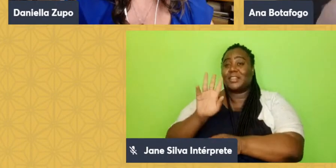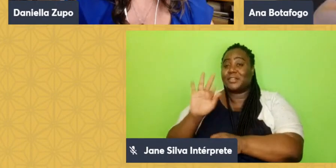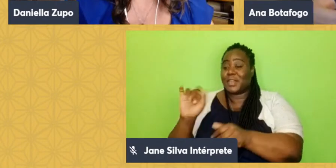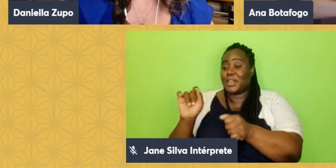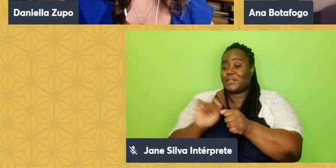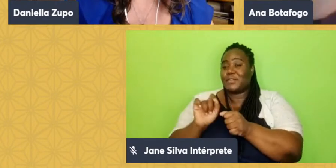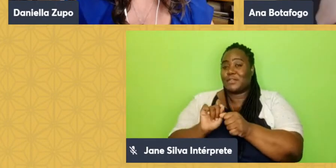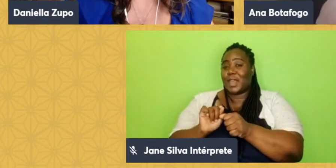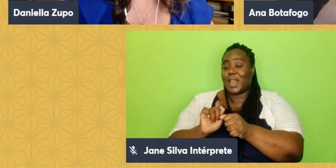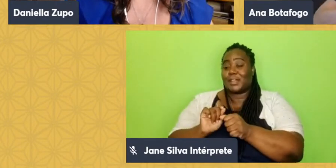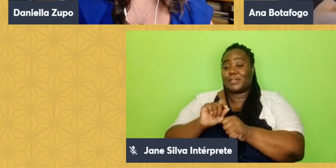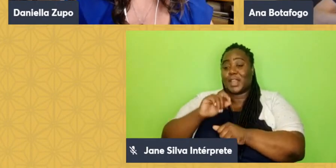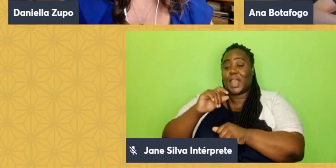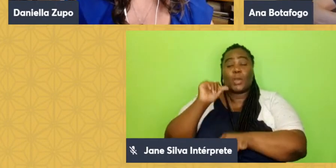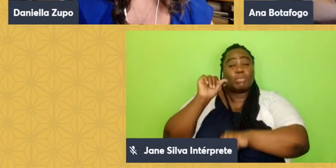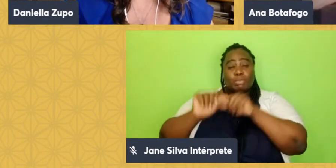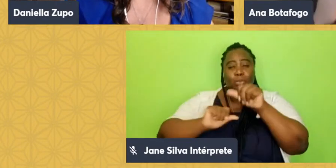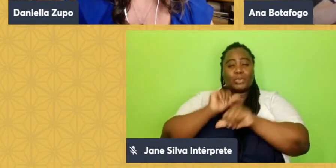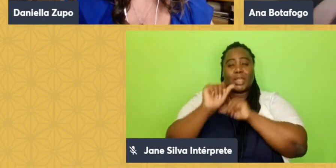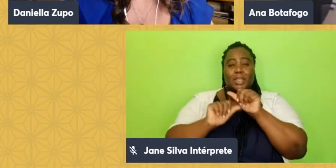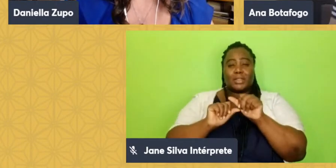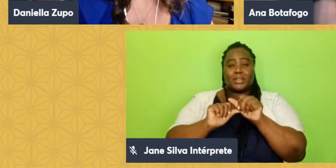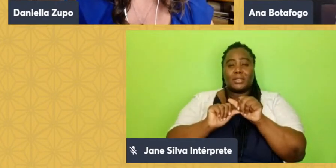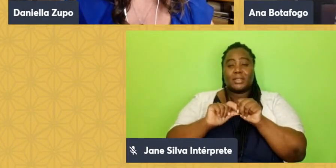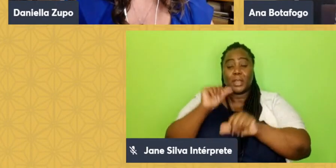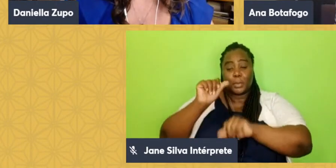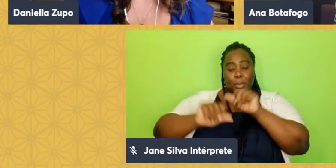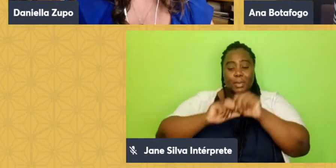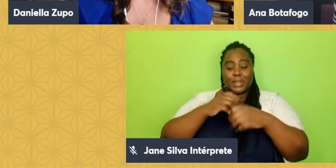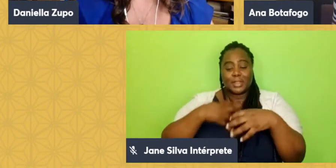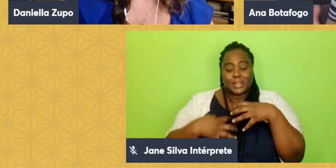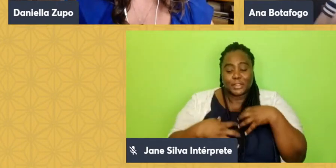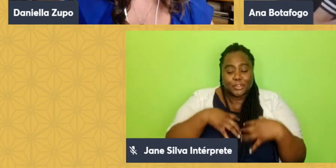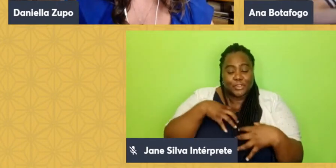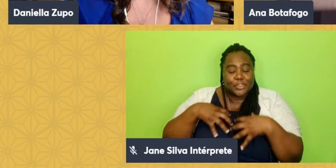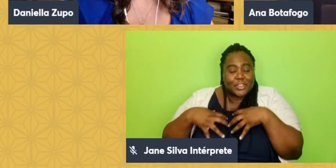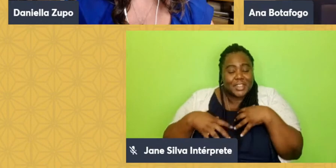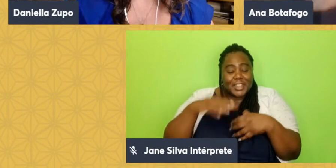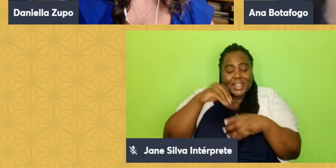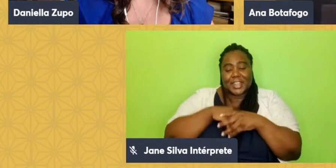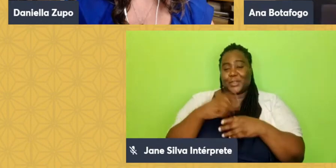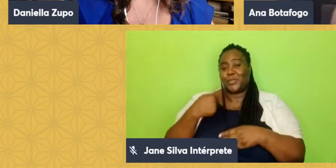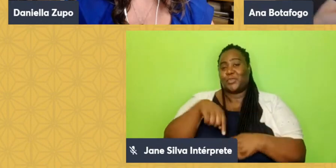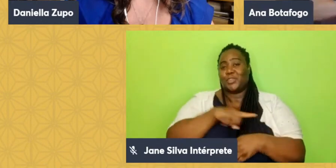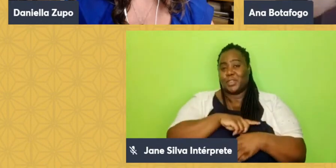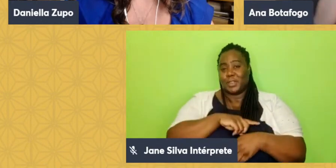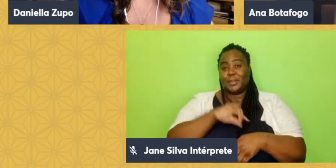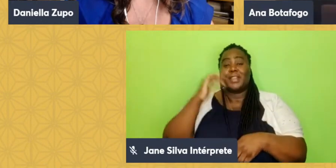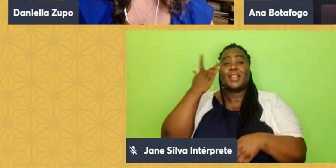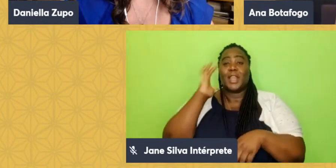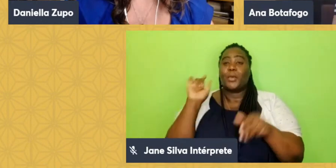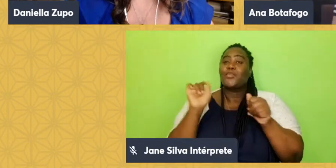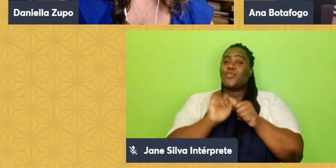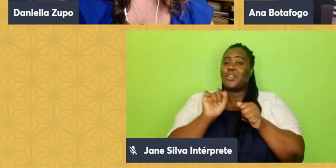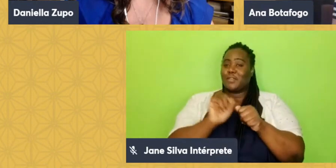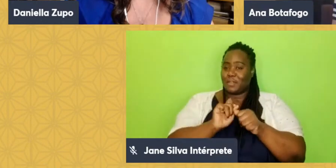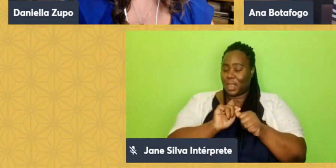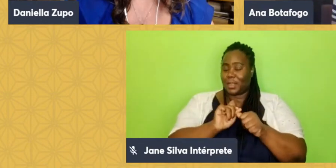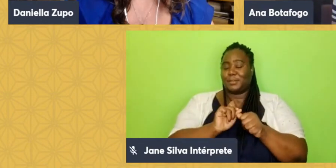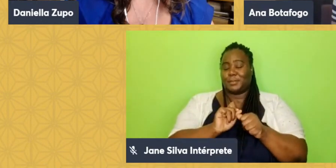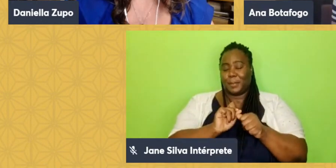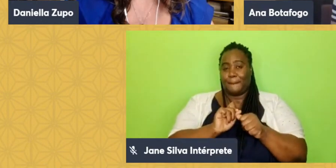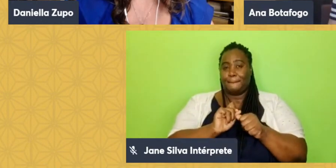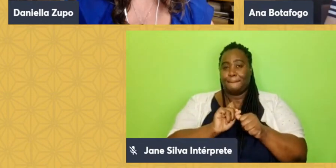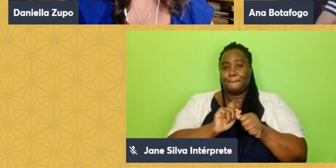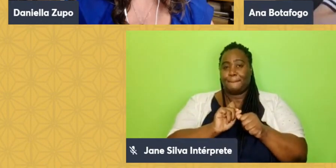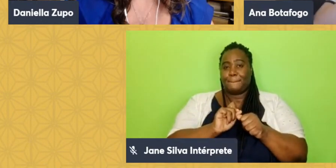faz ondas circularem dentro da gente eu acho que deve a fazer alguma